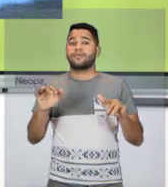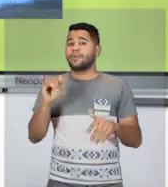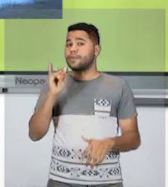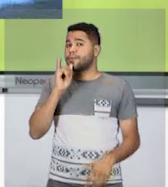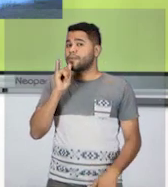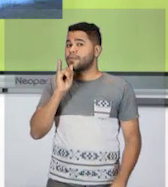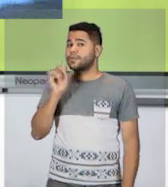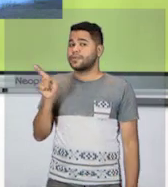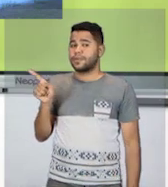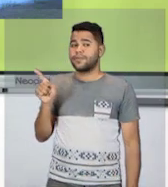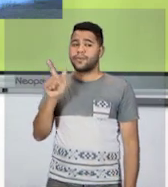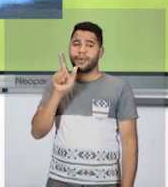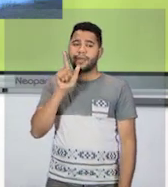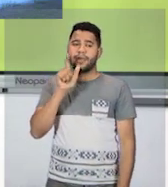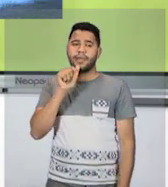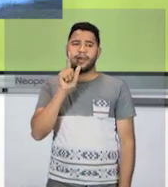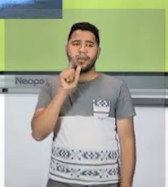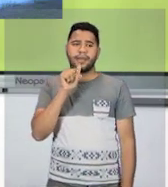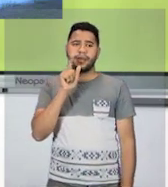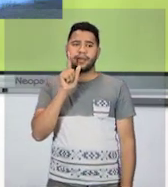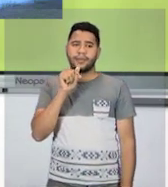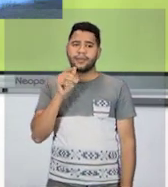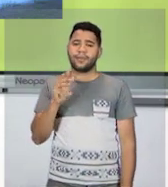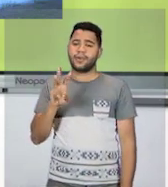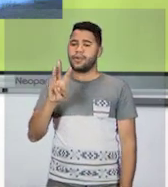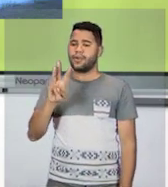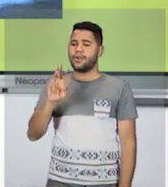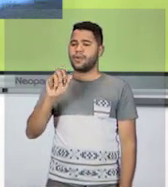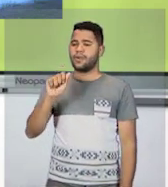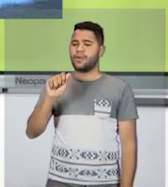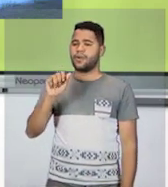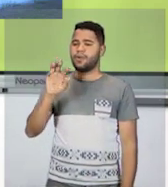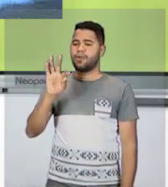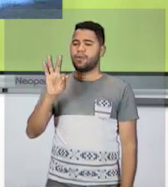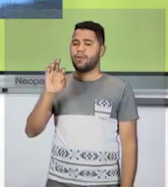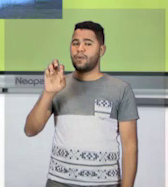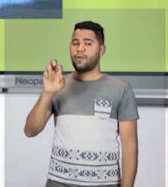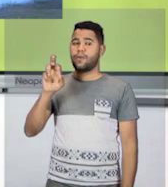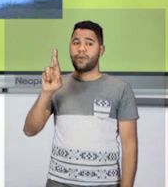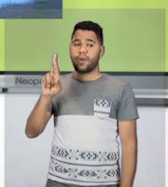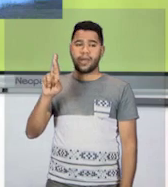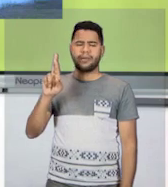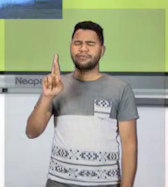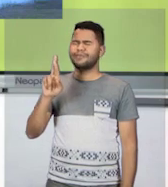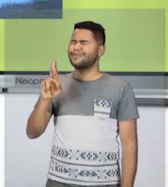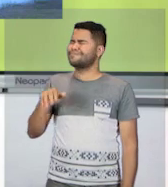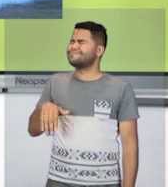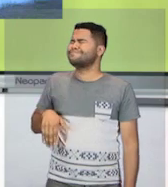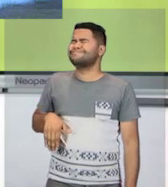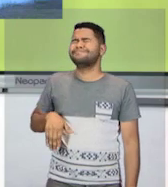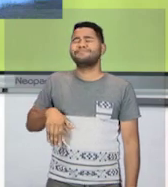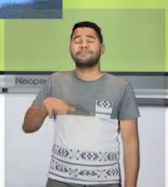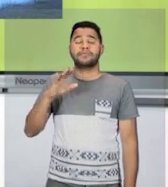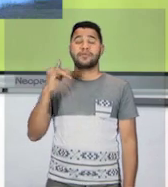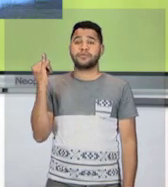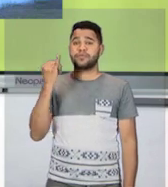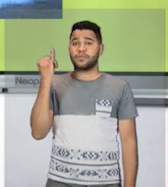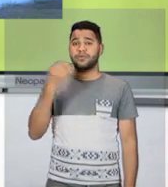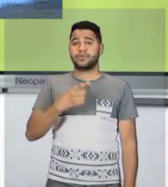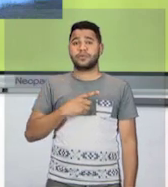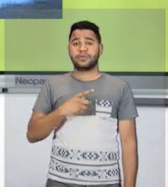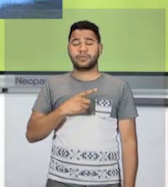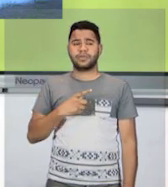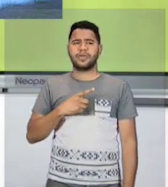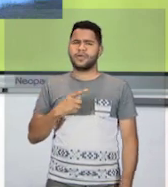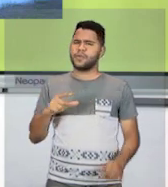por exemplo a água Warner Warner a água é o bem mais precioso que nós temos pessoal